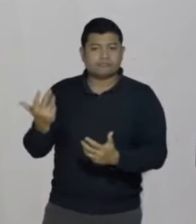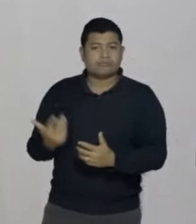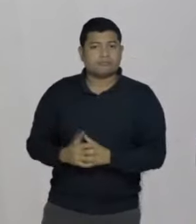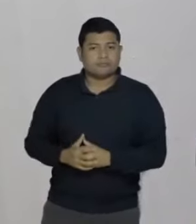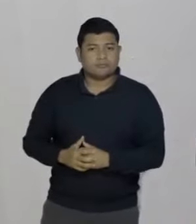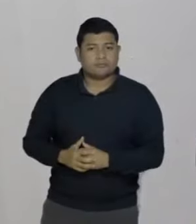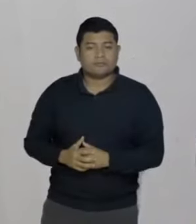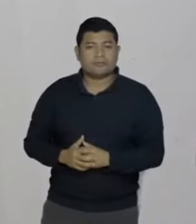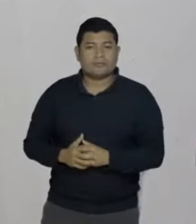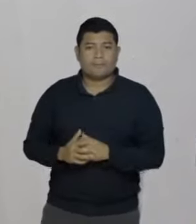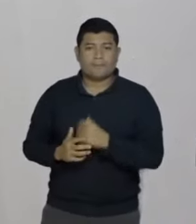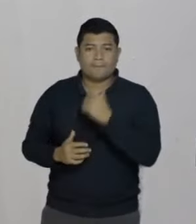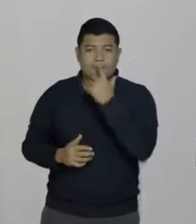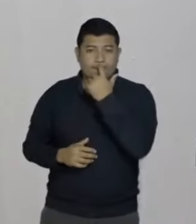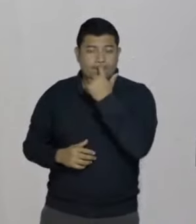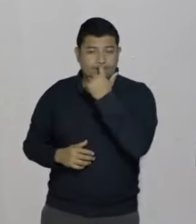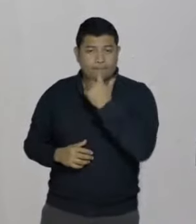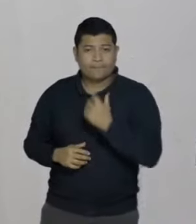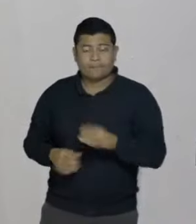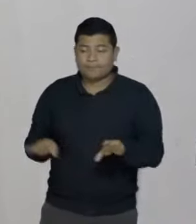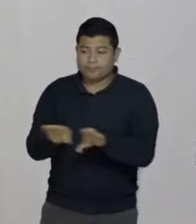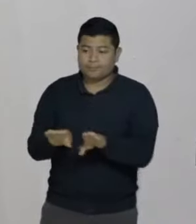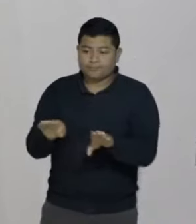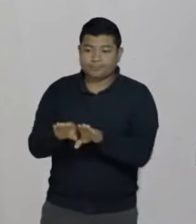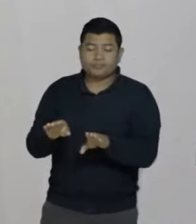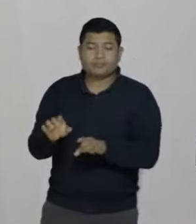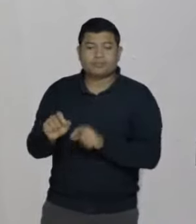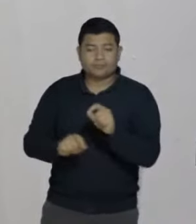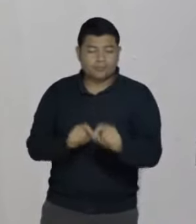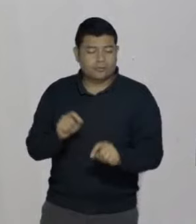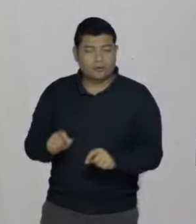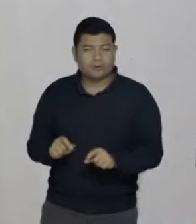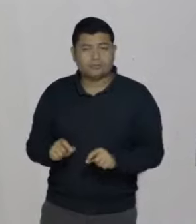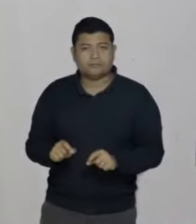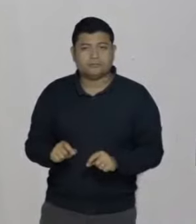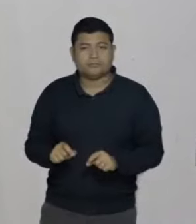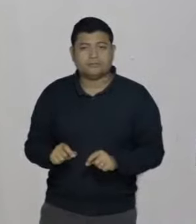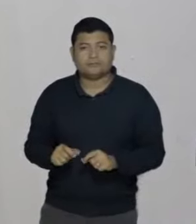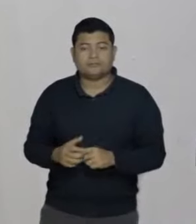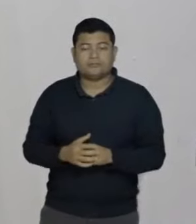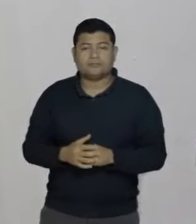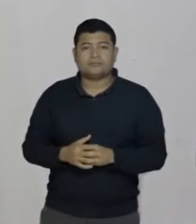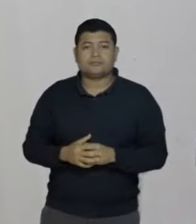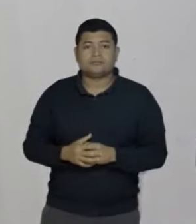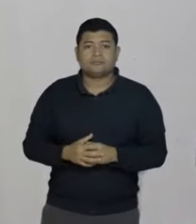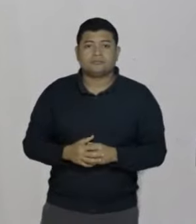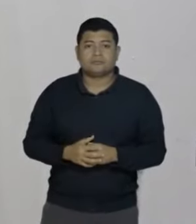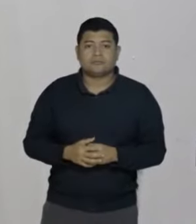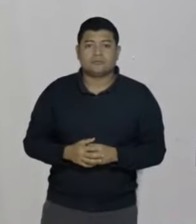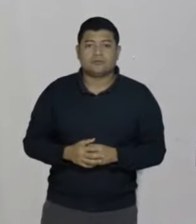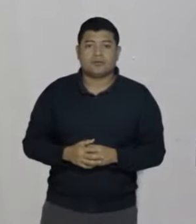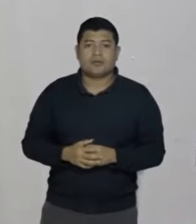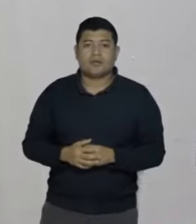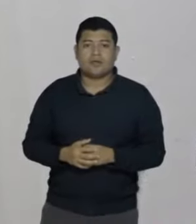que as demandas Deputado Maurício peixe elas